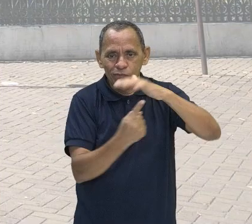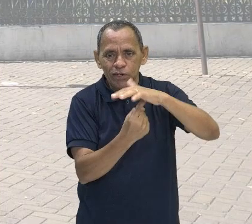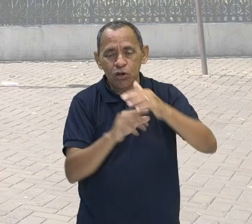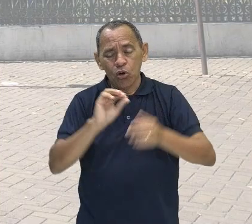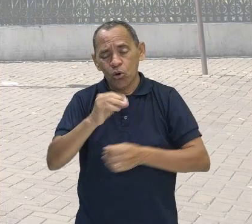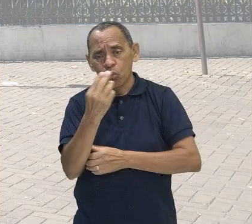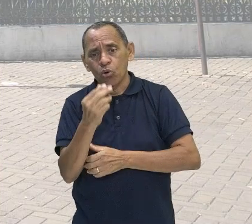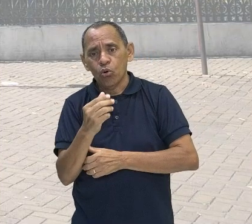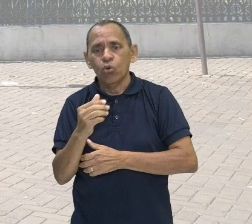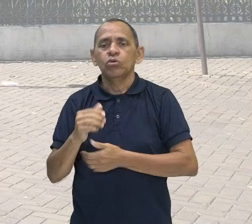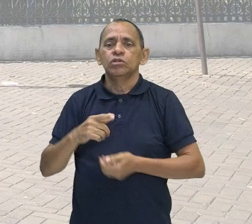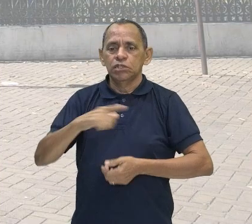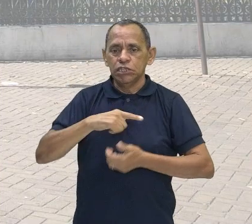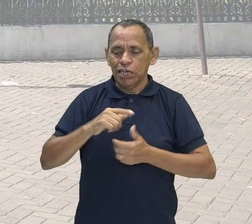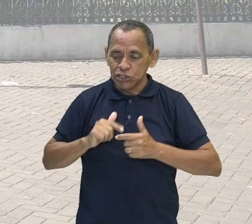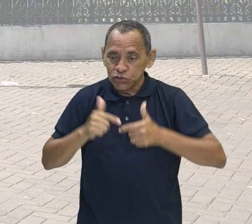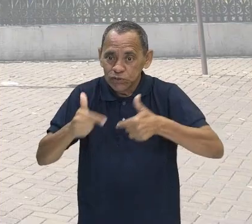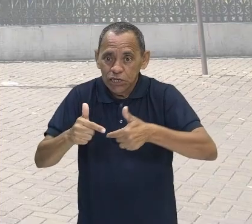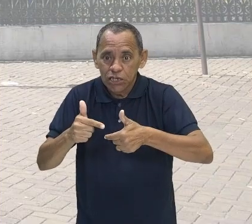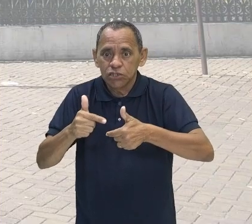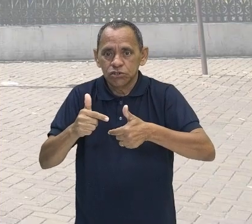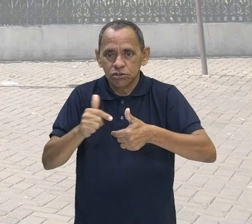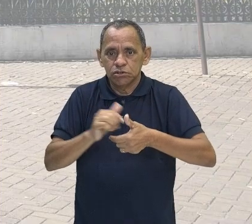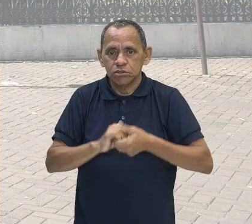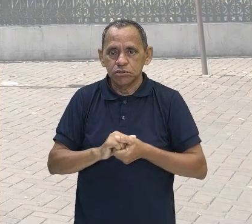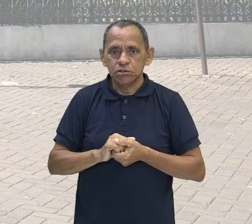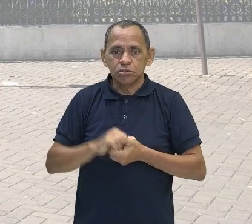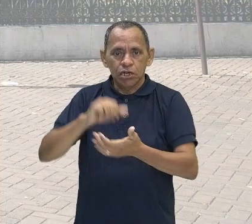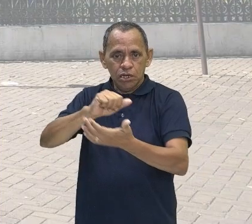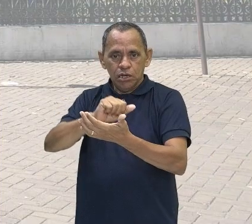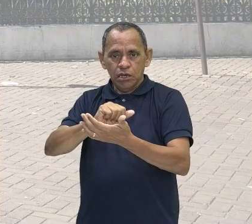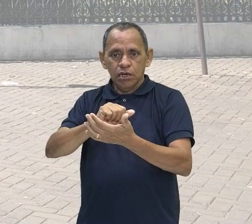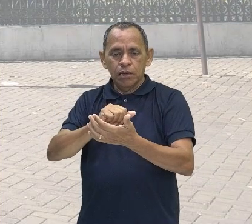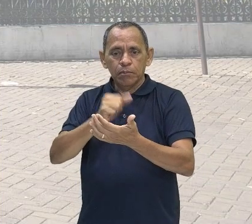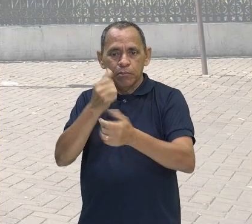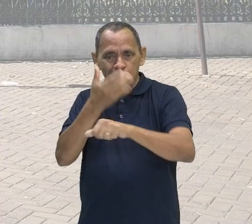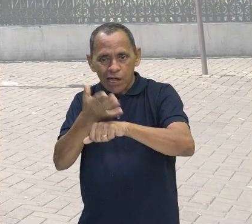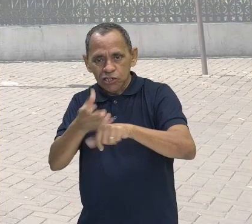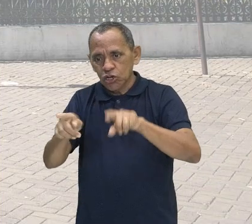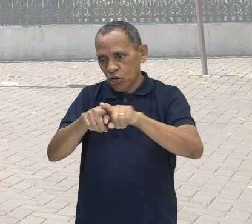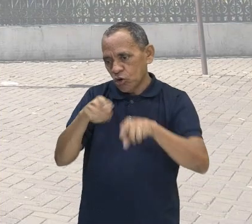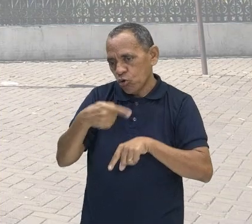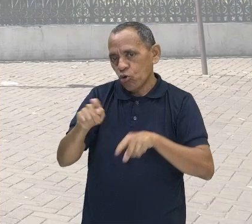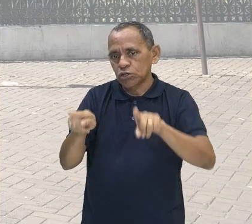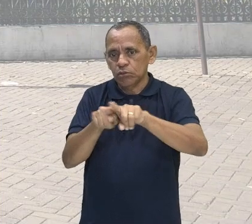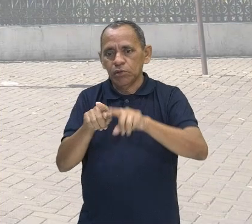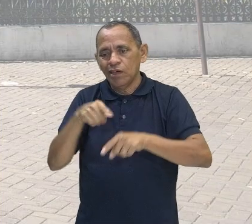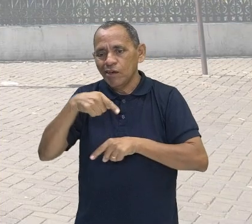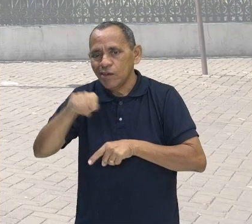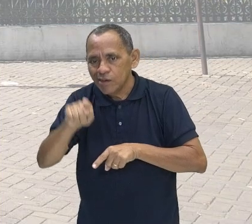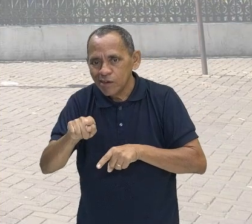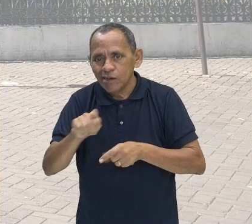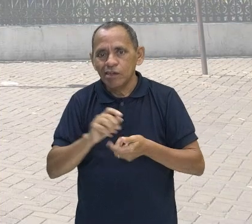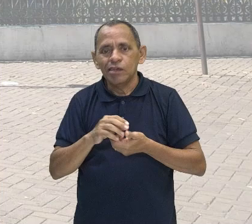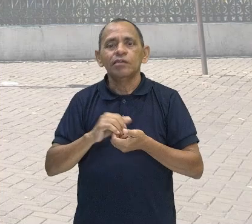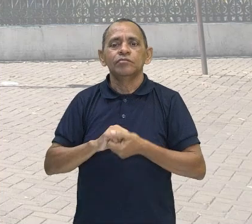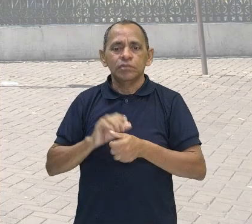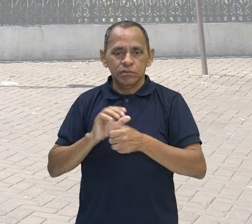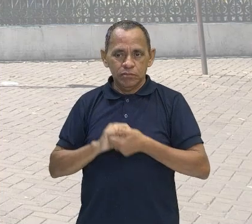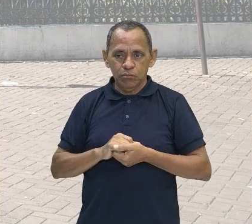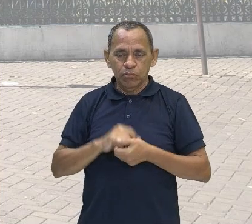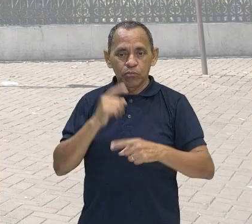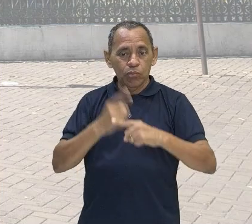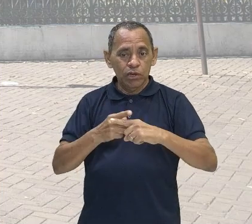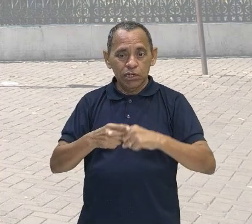você gostaria da companhia do seu amigo, do seu familiar, porque certamente essa pessoa tem habilidades importantes,